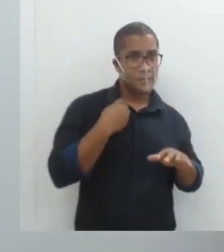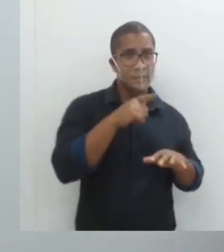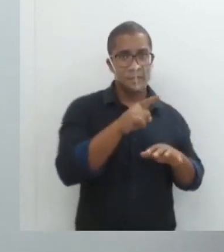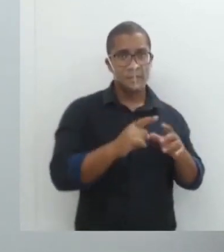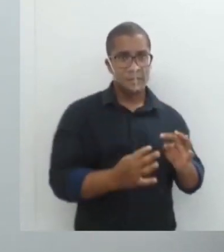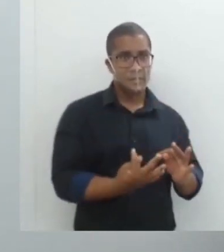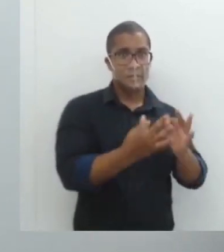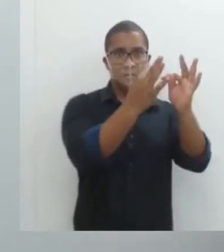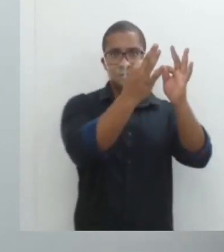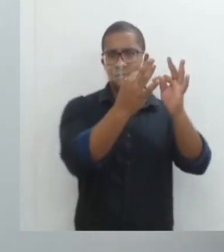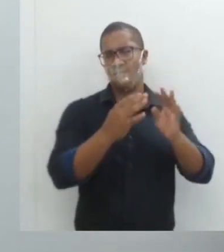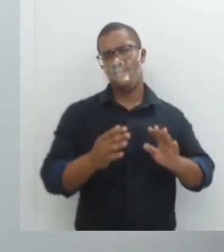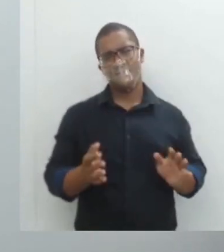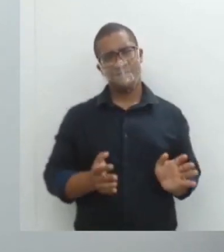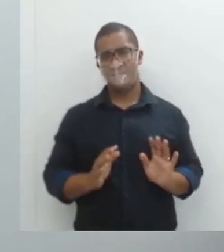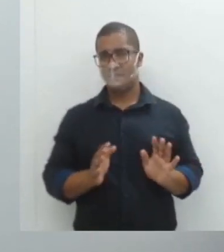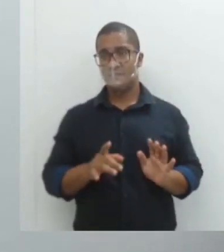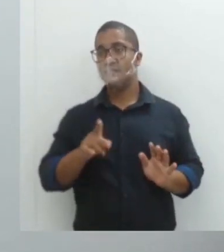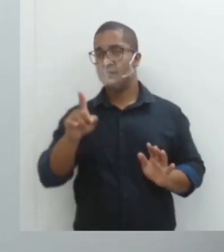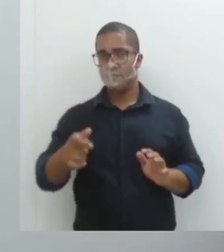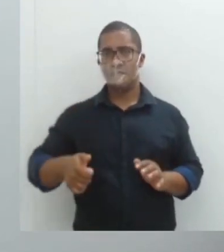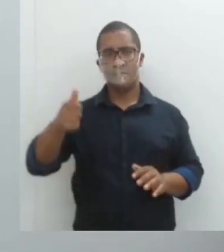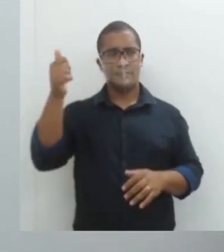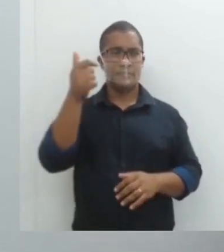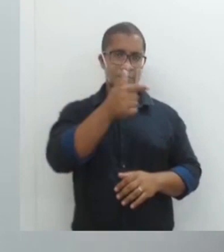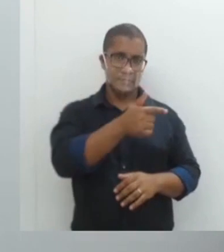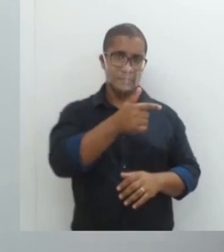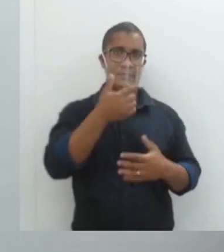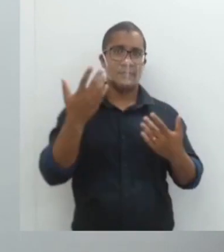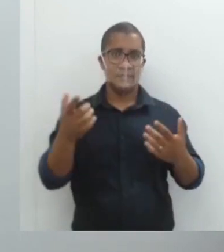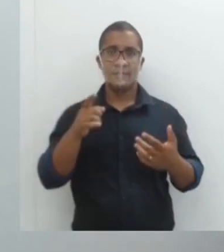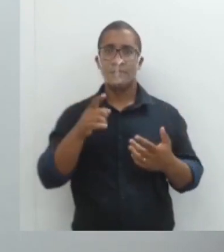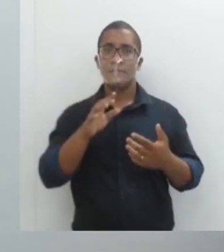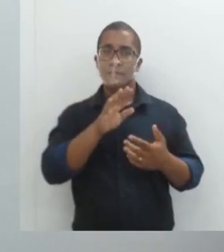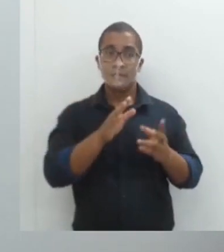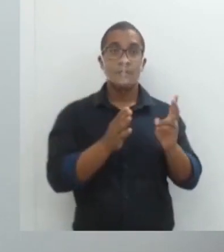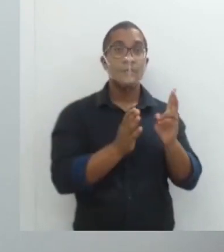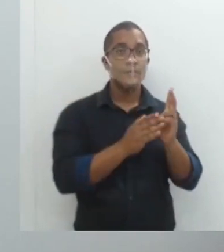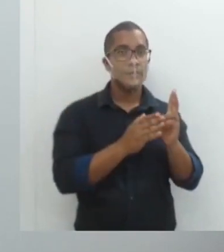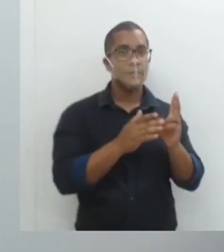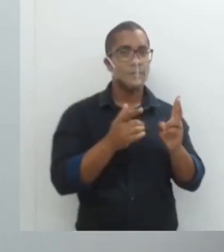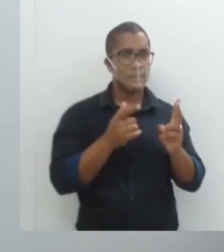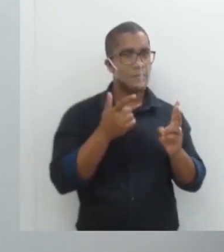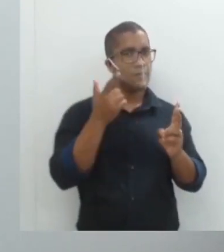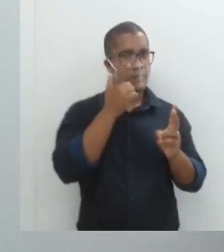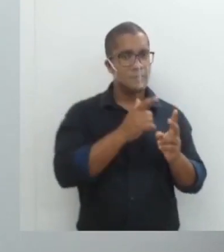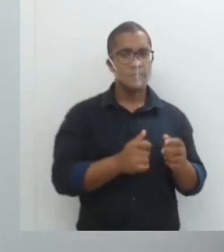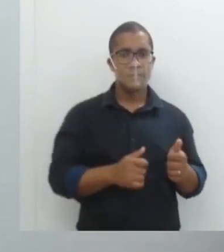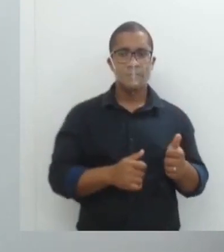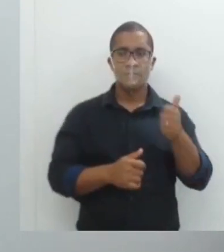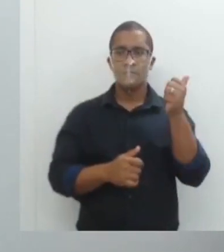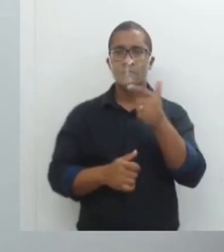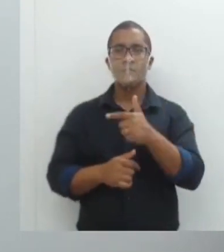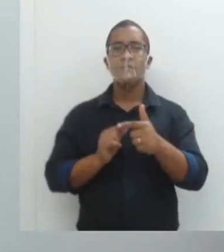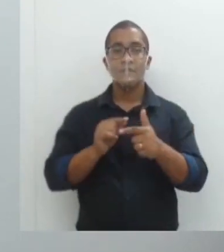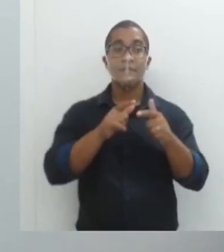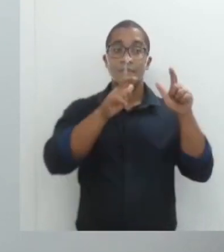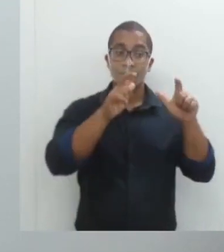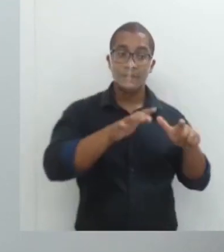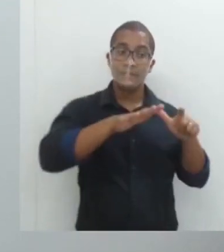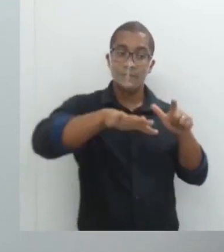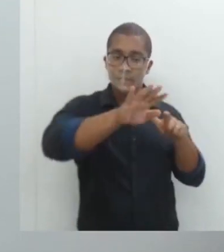era injusto, né? Injusto. Mas os índios tinham uma vantagem em cima deles, o conhecimento do